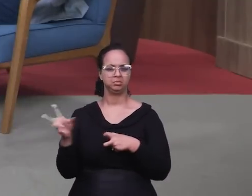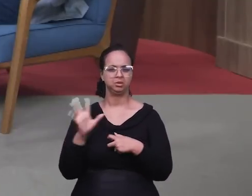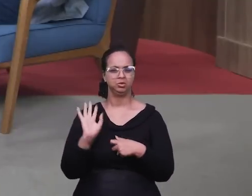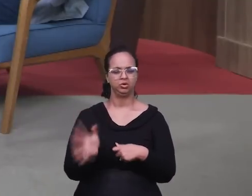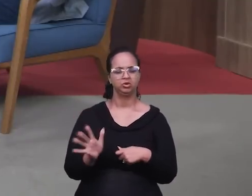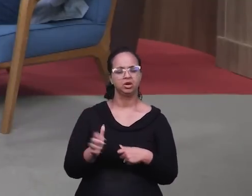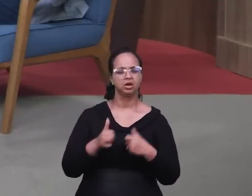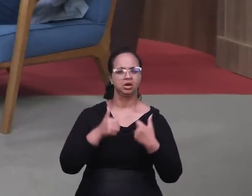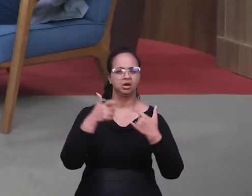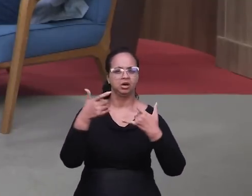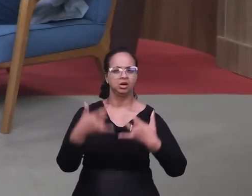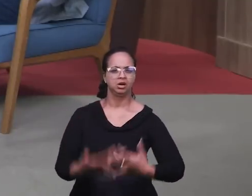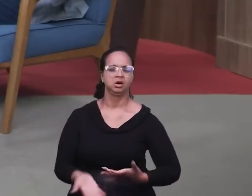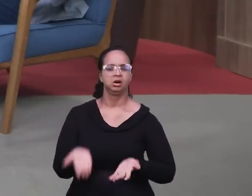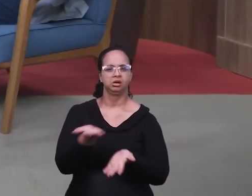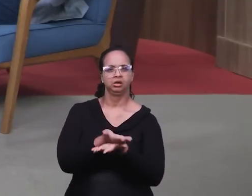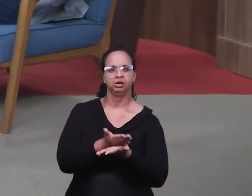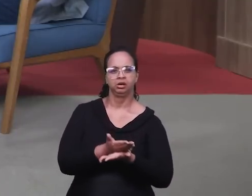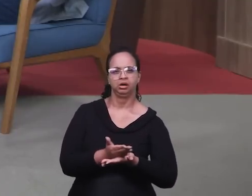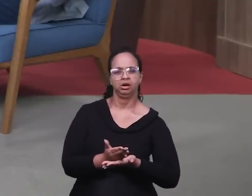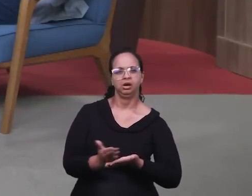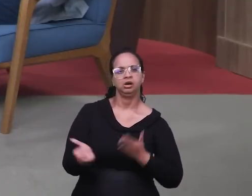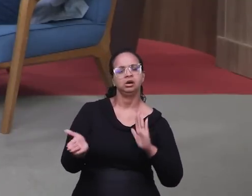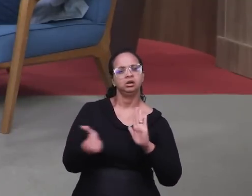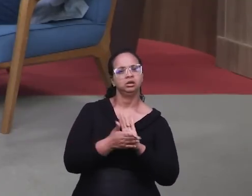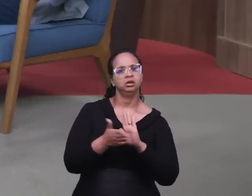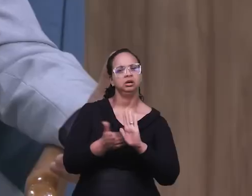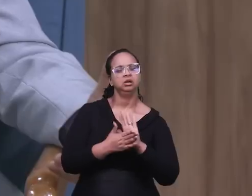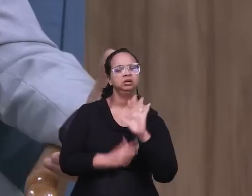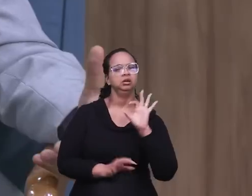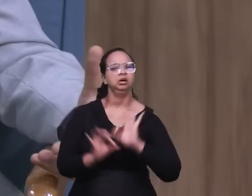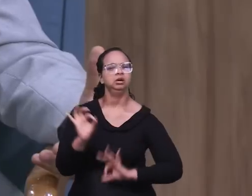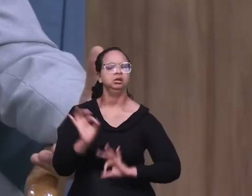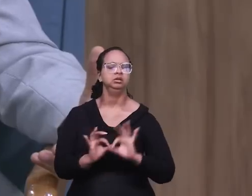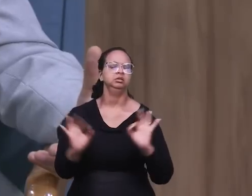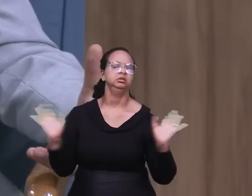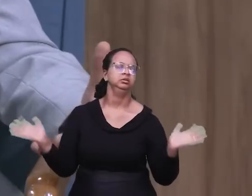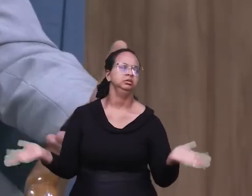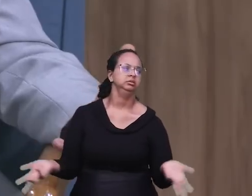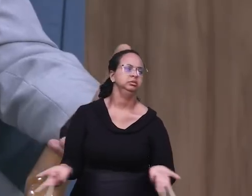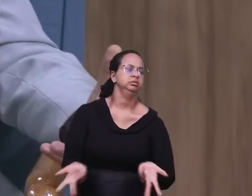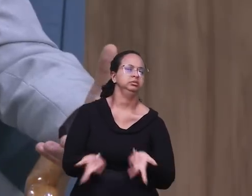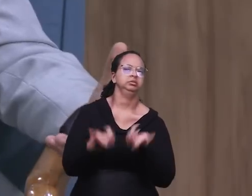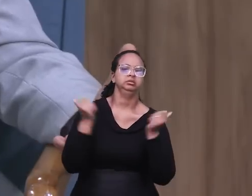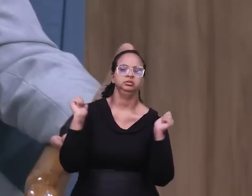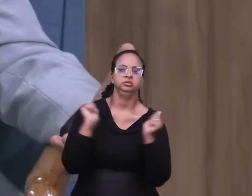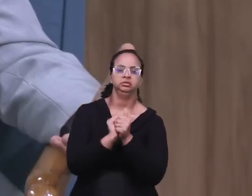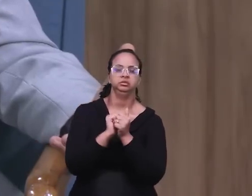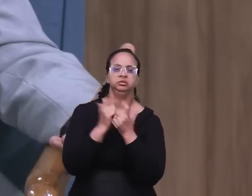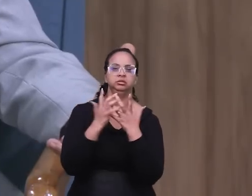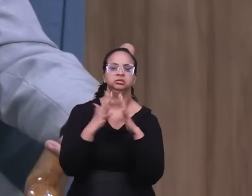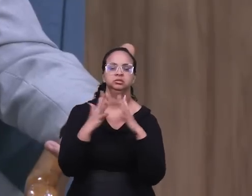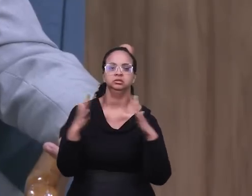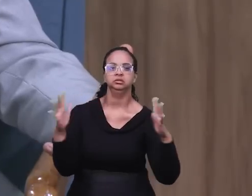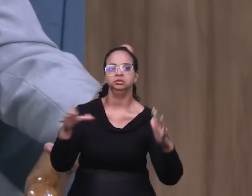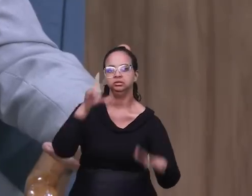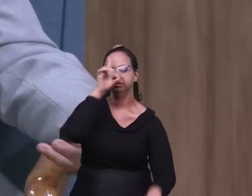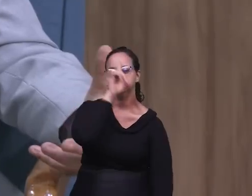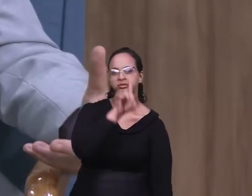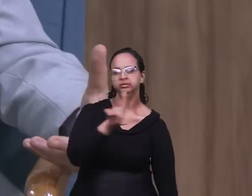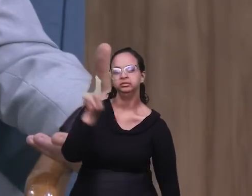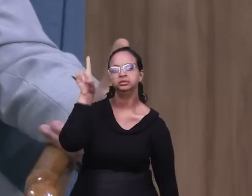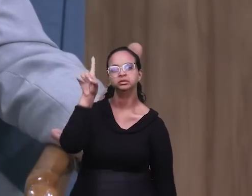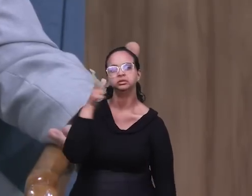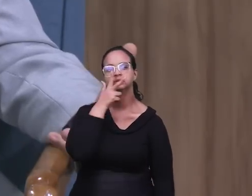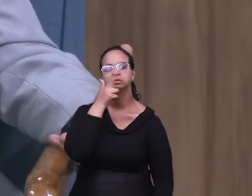falamos aqui na abertura do programa, sobre a grandeza, a glória de Deus, né? E